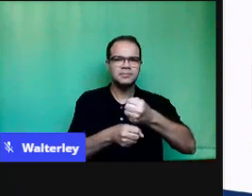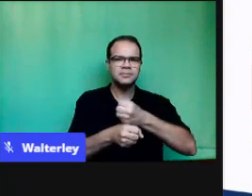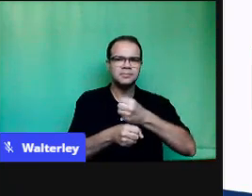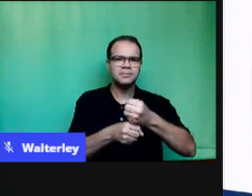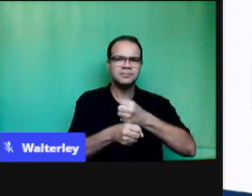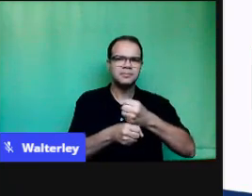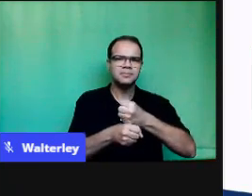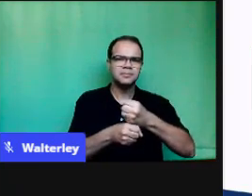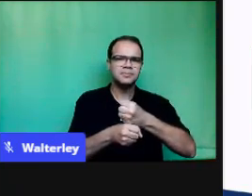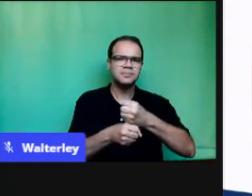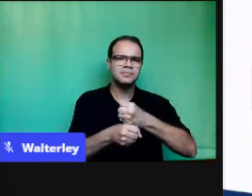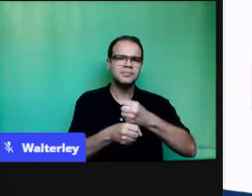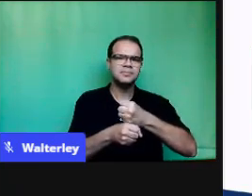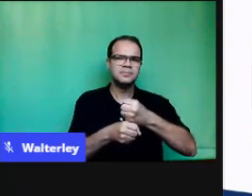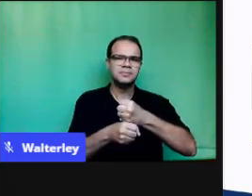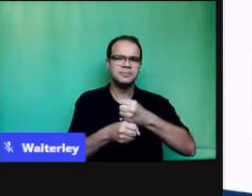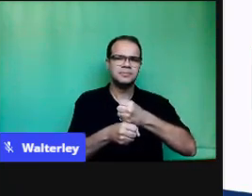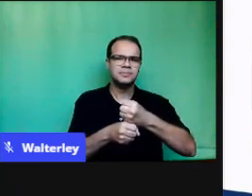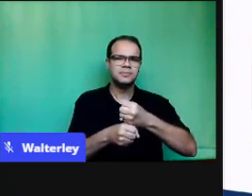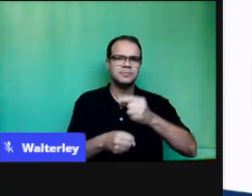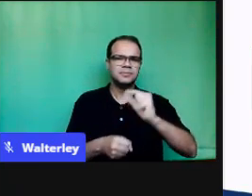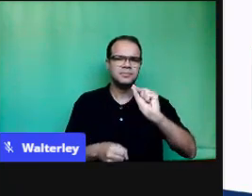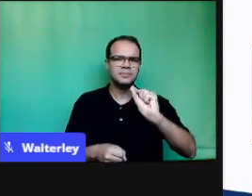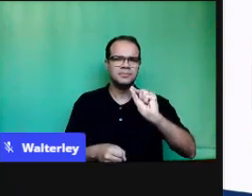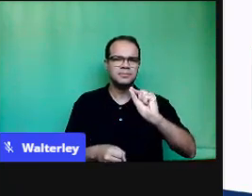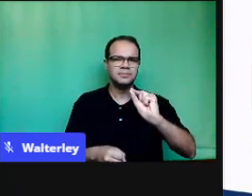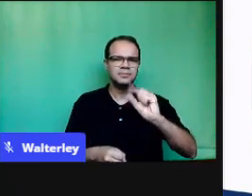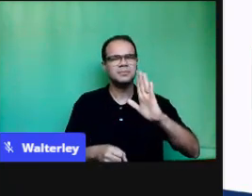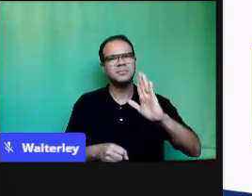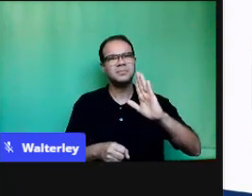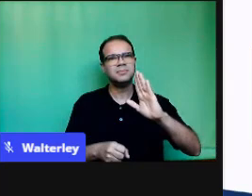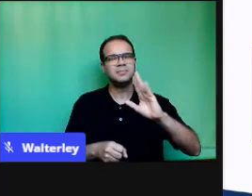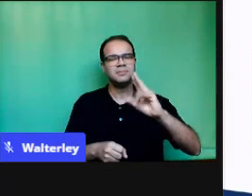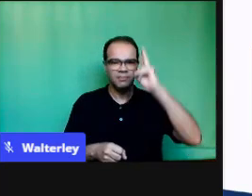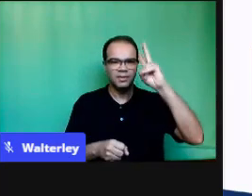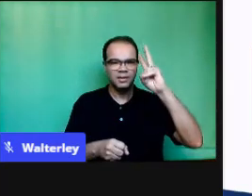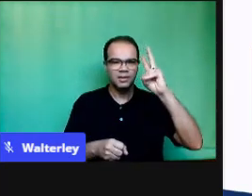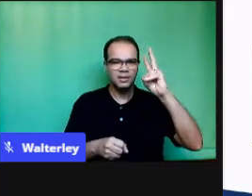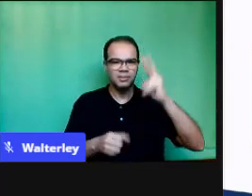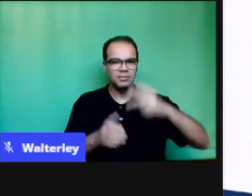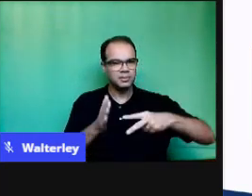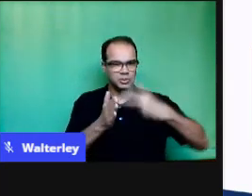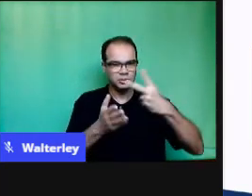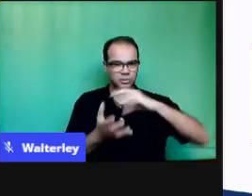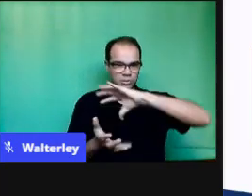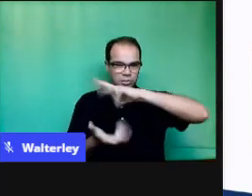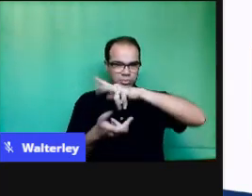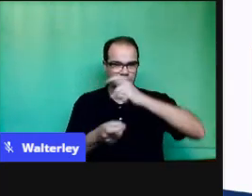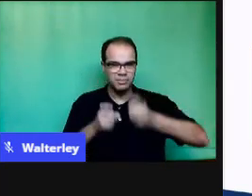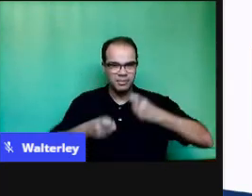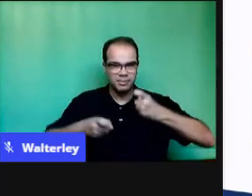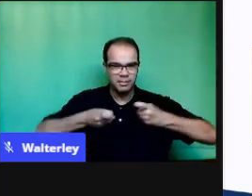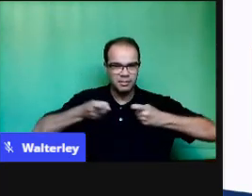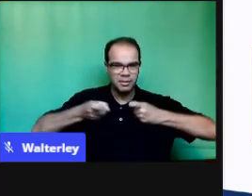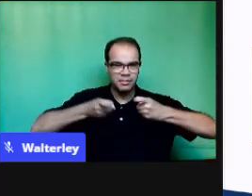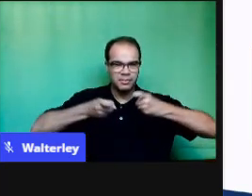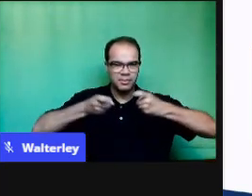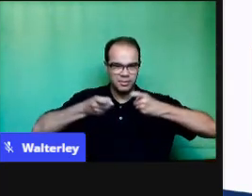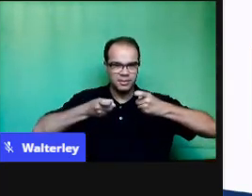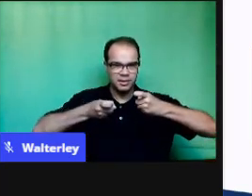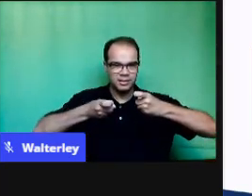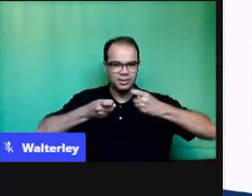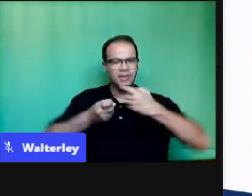mais organizada a partir do período pós-guerra, da Segunda Guerra Mundial, né? Ou seja, na Era